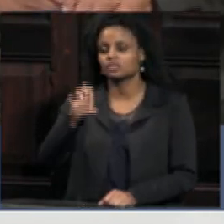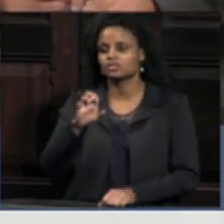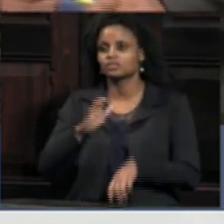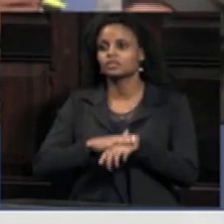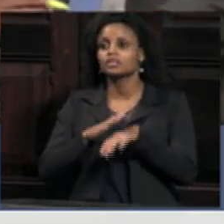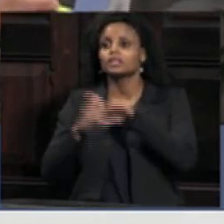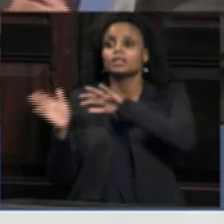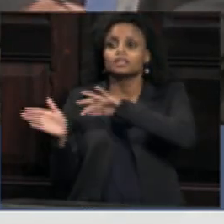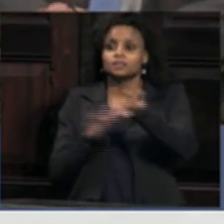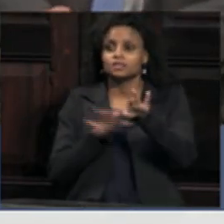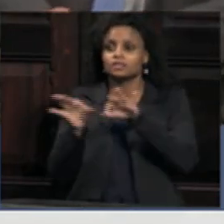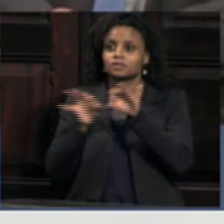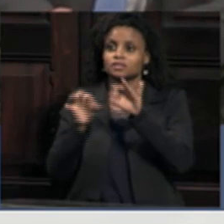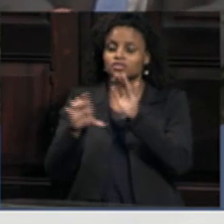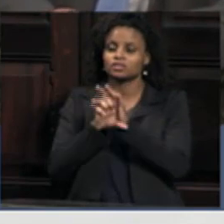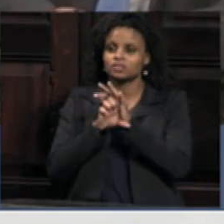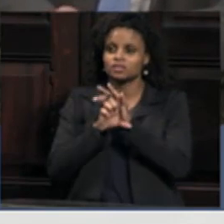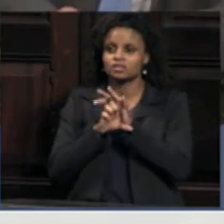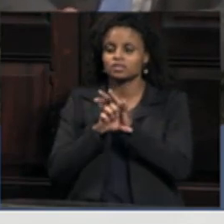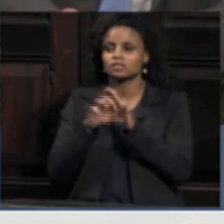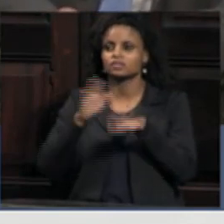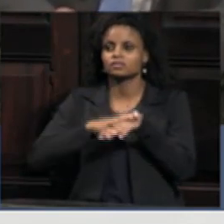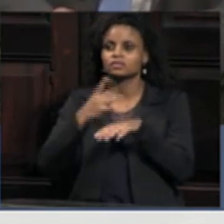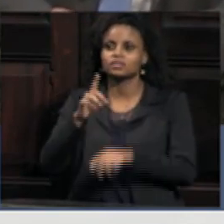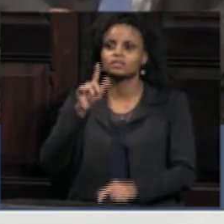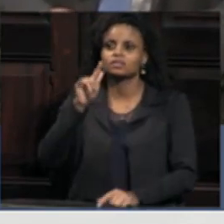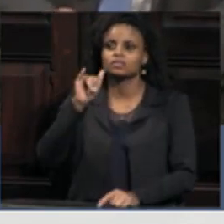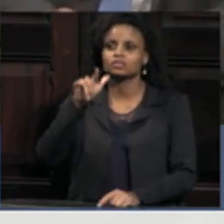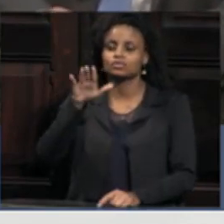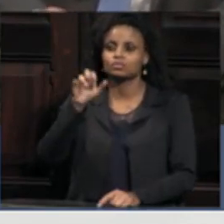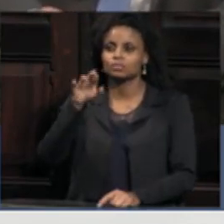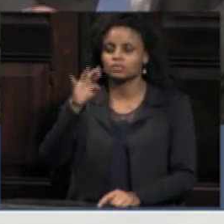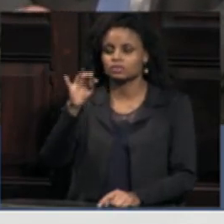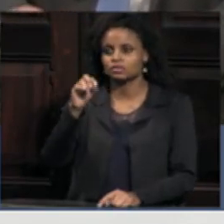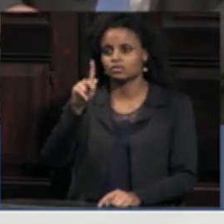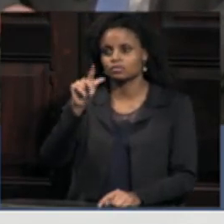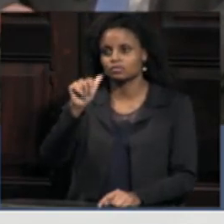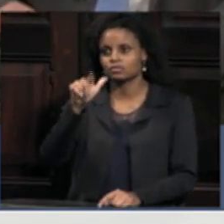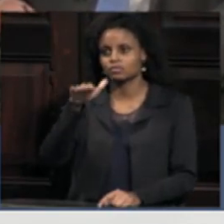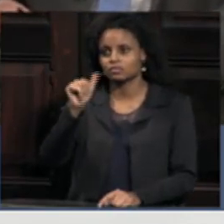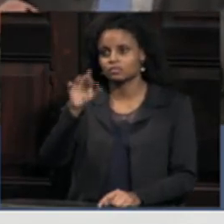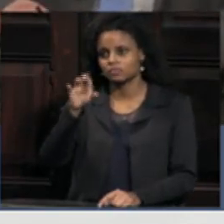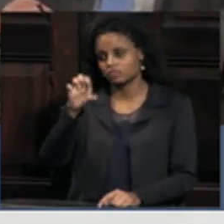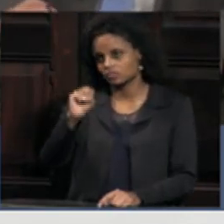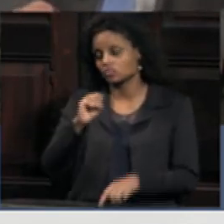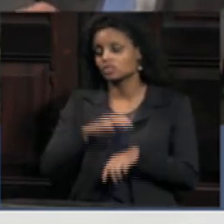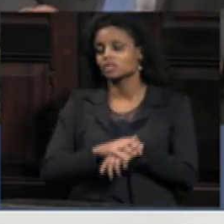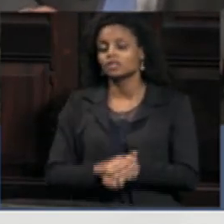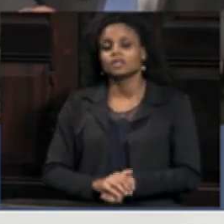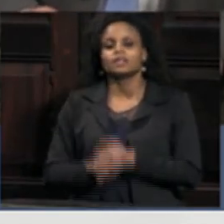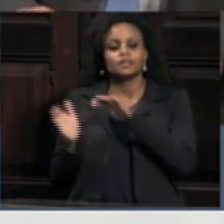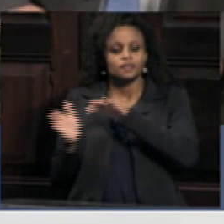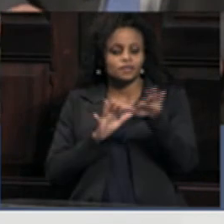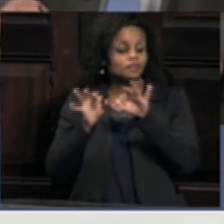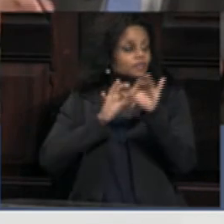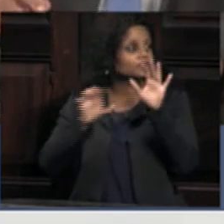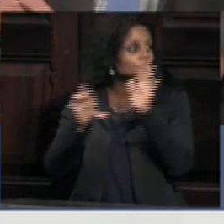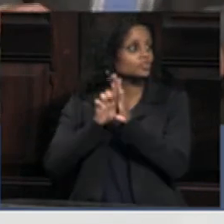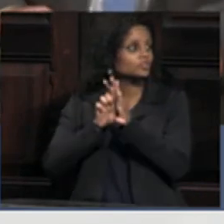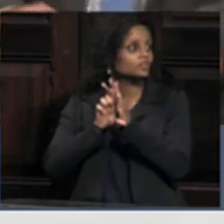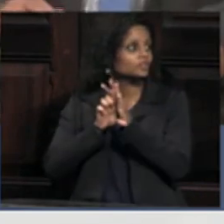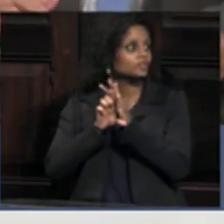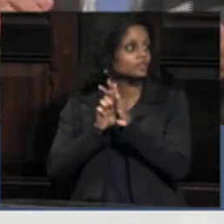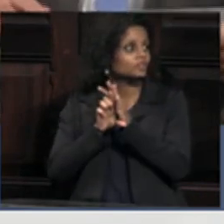2466/2017, de autoria do deputado Gilberto Palmares. Veto total oposto ao projeto de lei 3984/2018, da